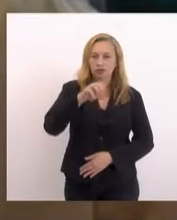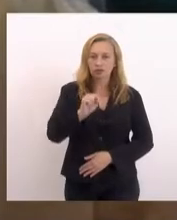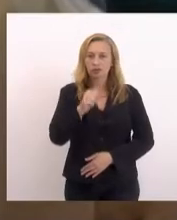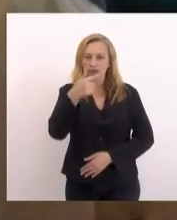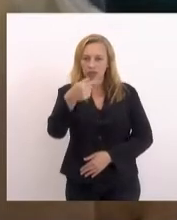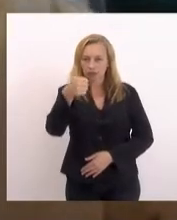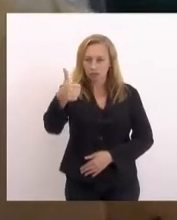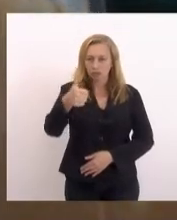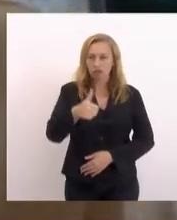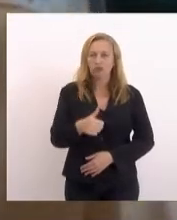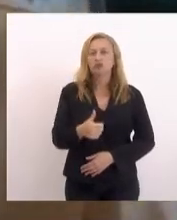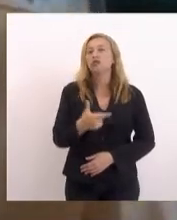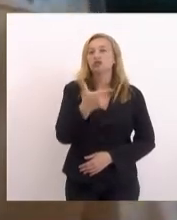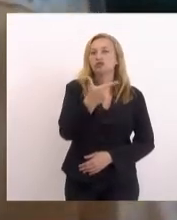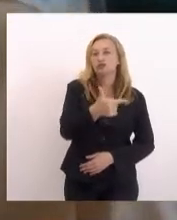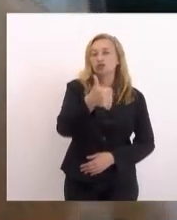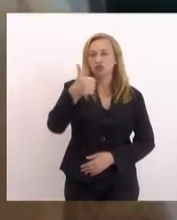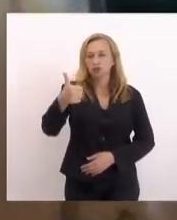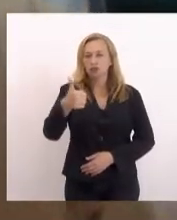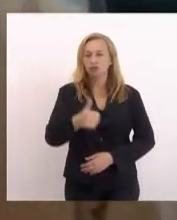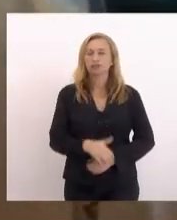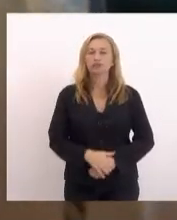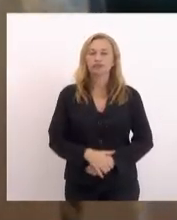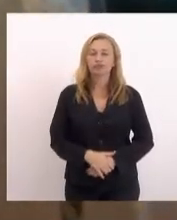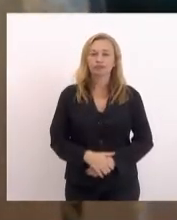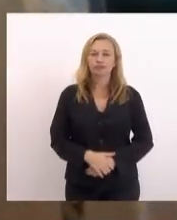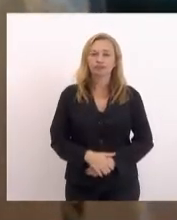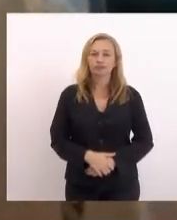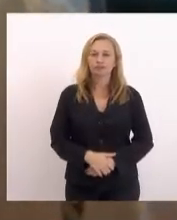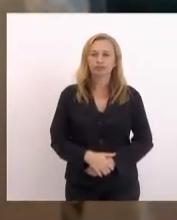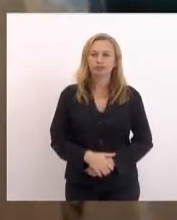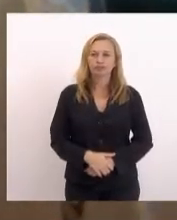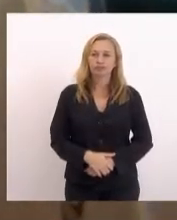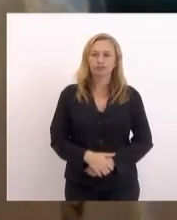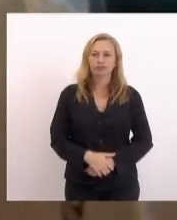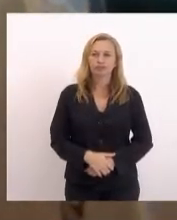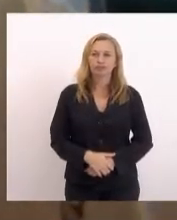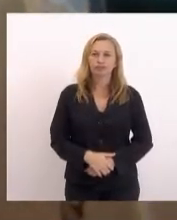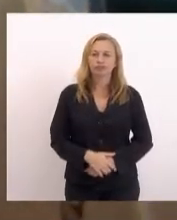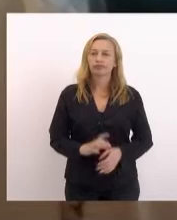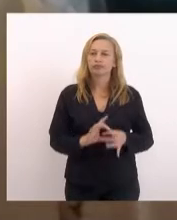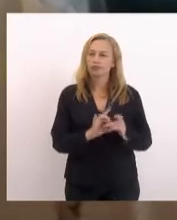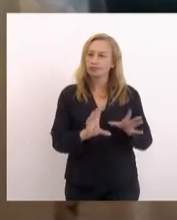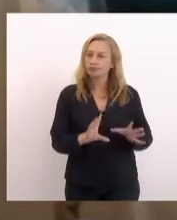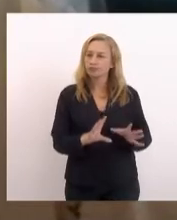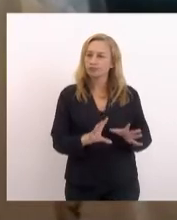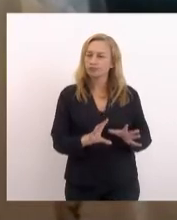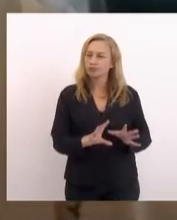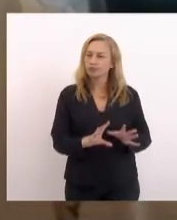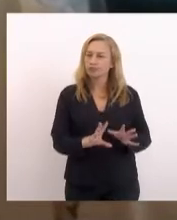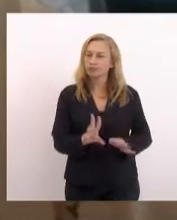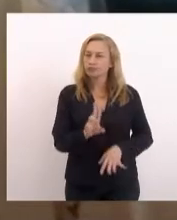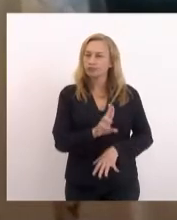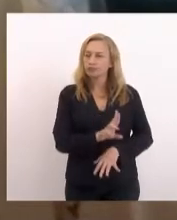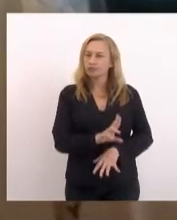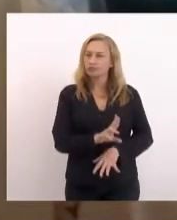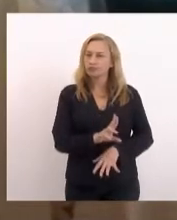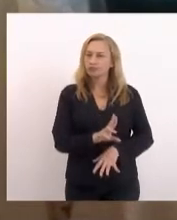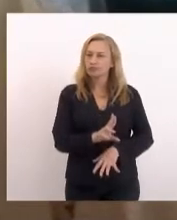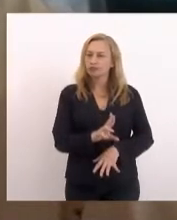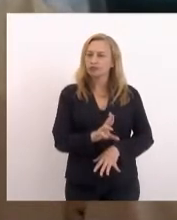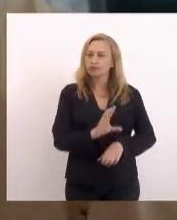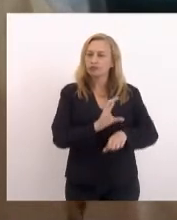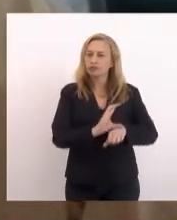4871 de 21, que autoriza a nomeação e posse do